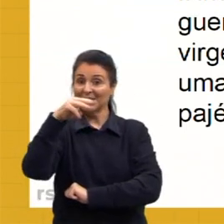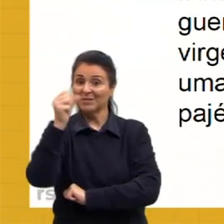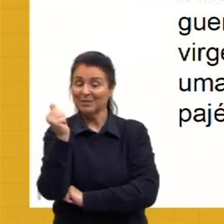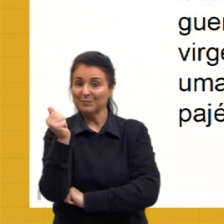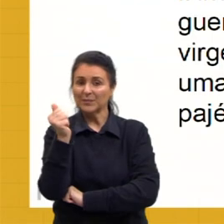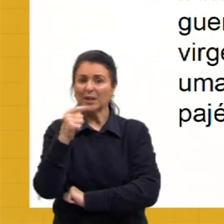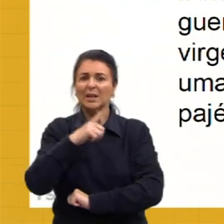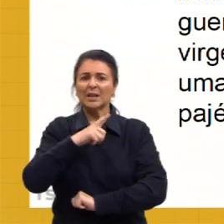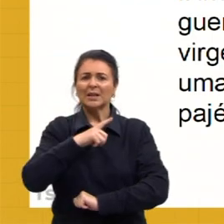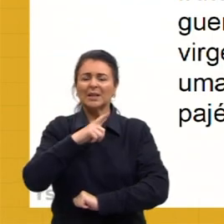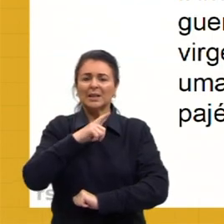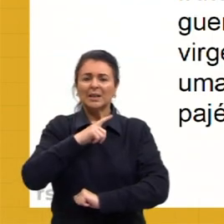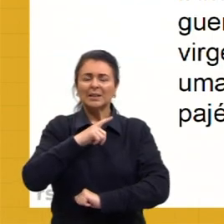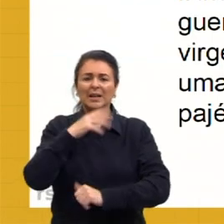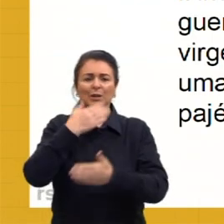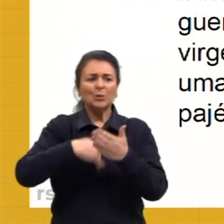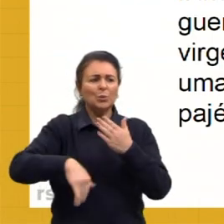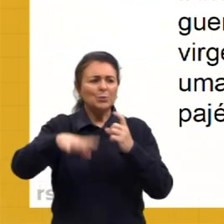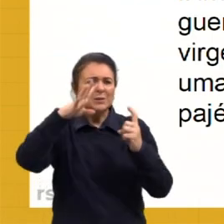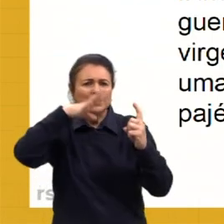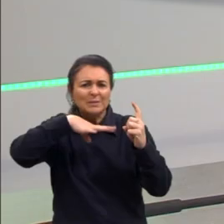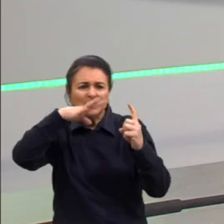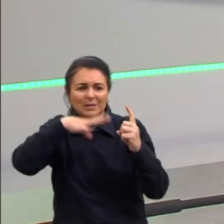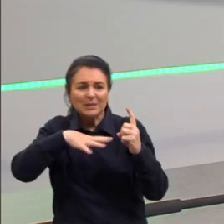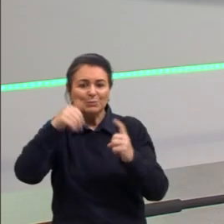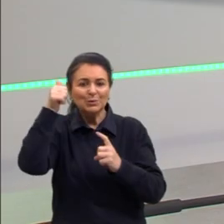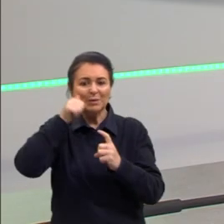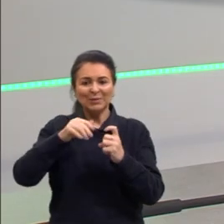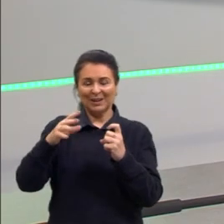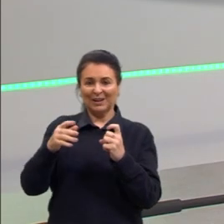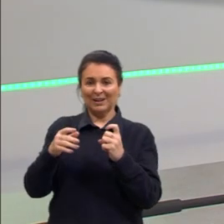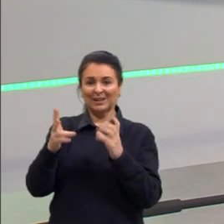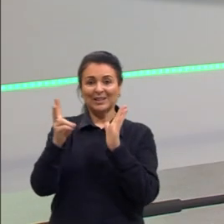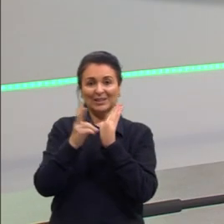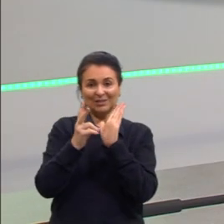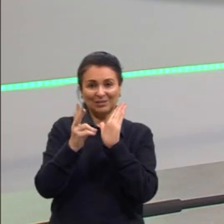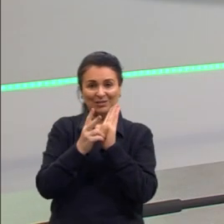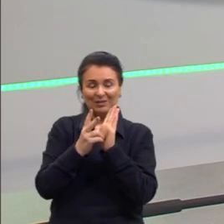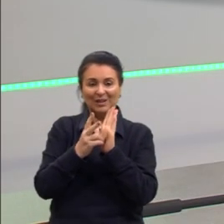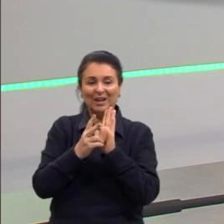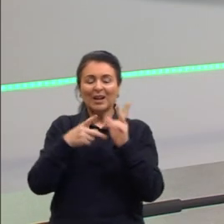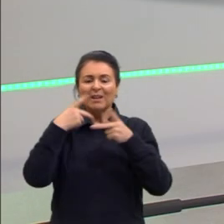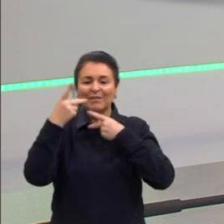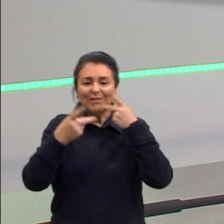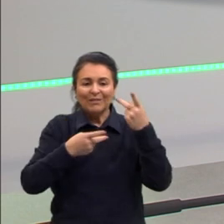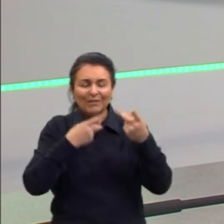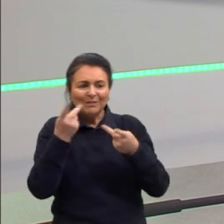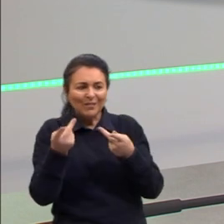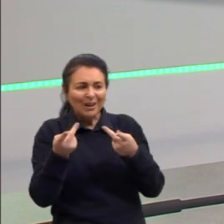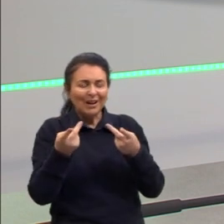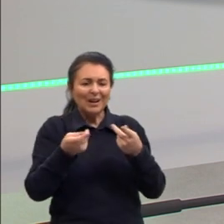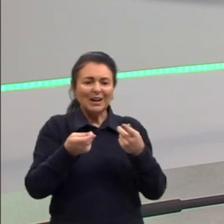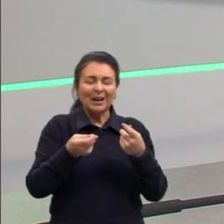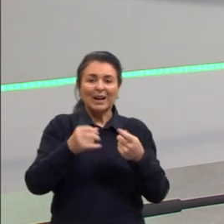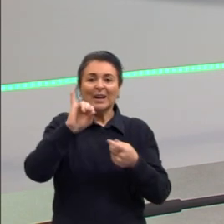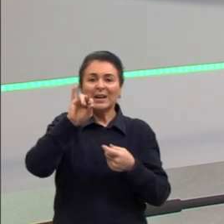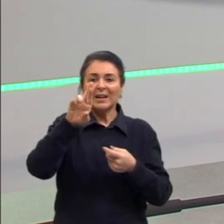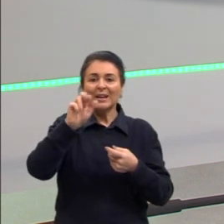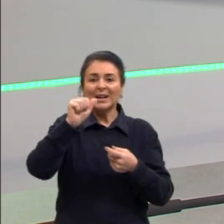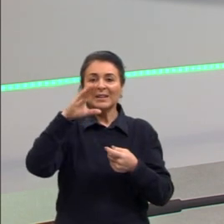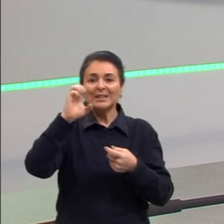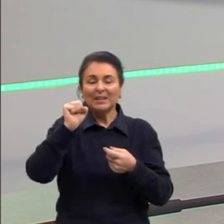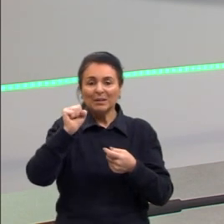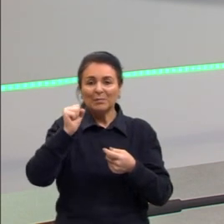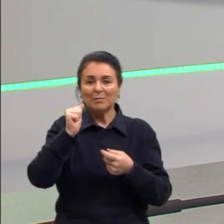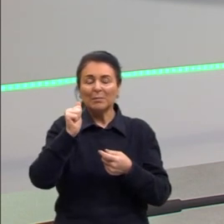ela tenha se todo esse misticismo da mulher indígena né então ela fala como se fosse né eu digo que Iracema EA